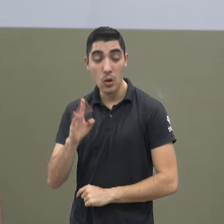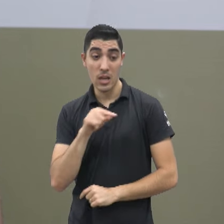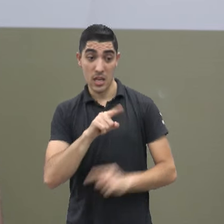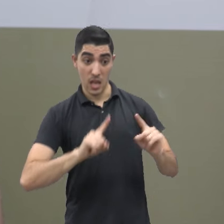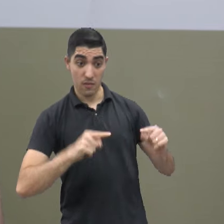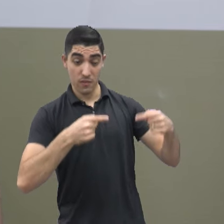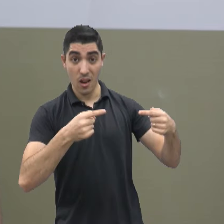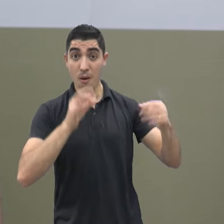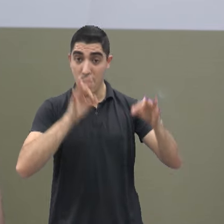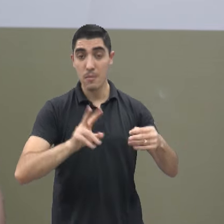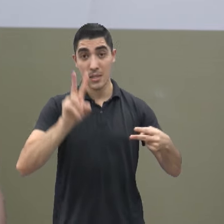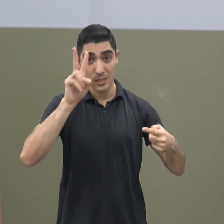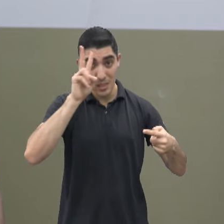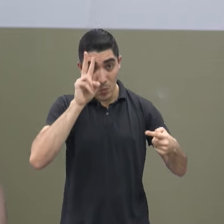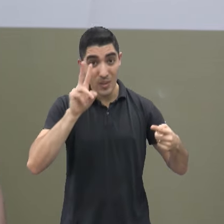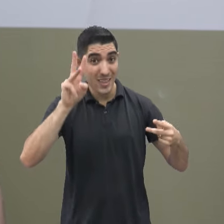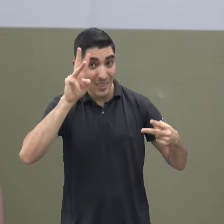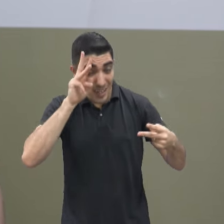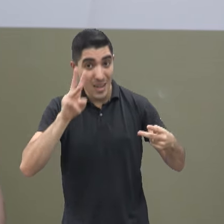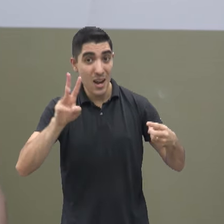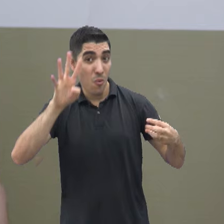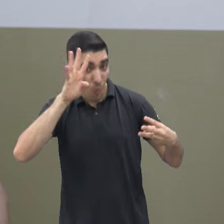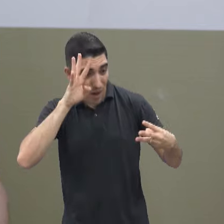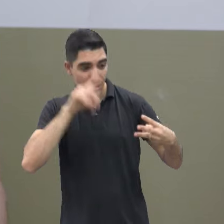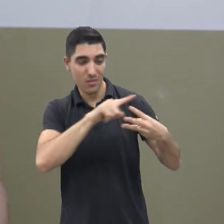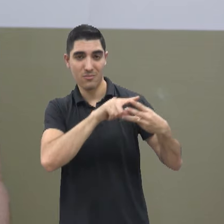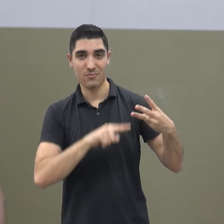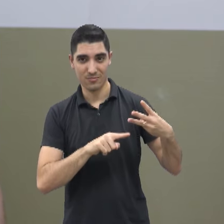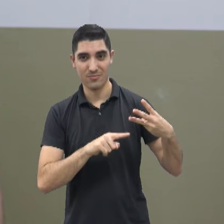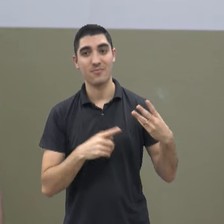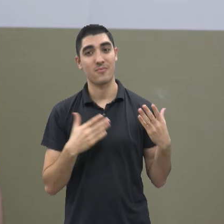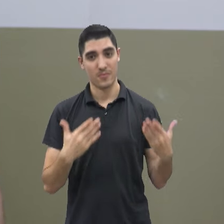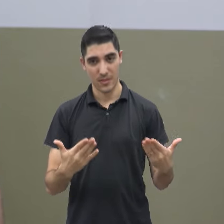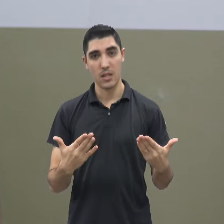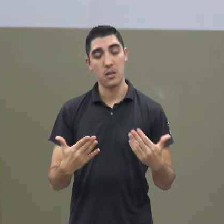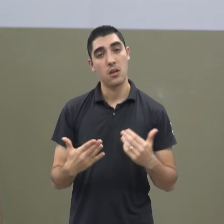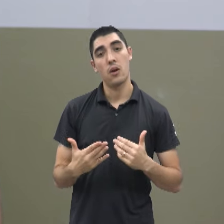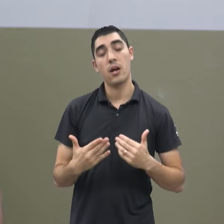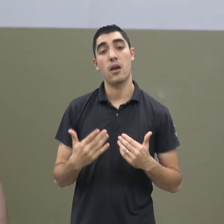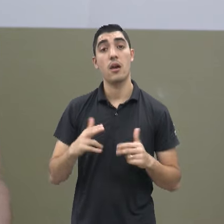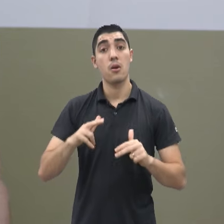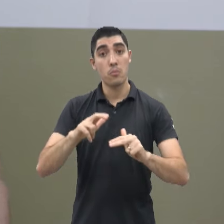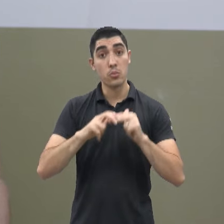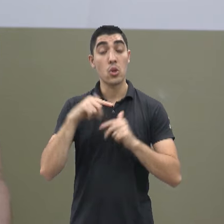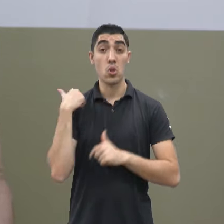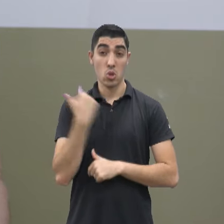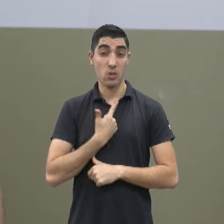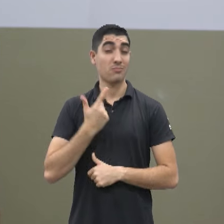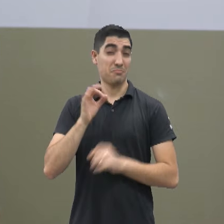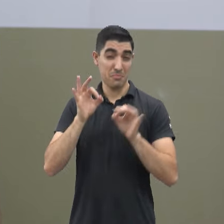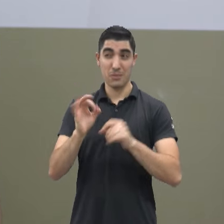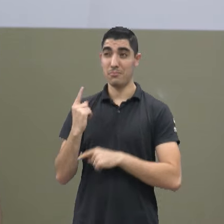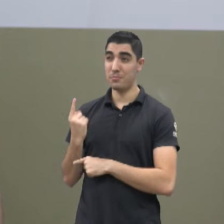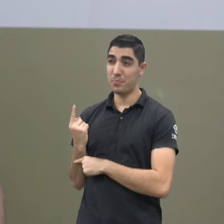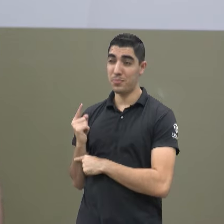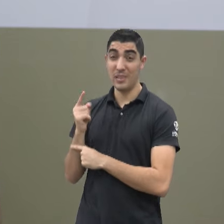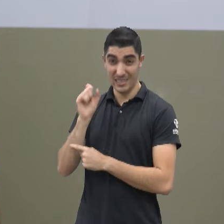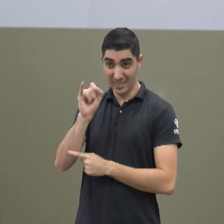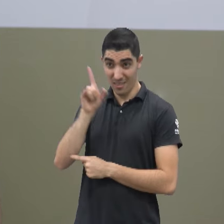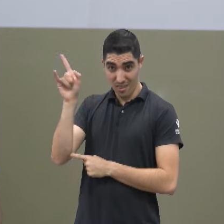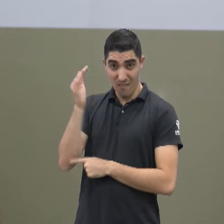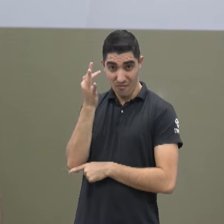segunda, terça e quarta. Então você imagina, acaba, se for até o terceiro jogo, acaba em Franca, por exemplo. Nós vamos viajar a noite inteirinha para chegar aqui dia 10 e dia 12